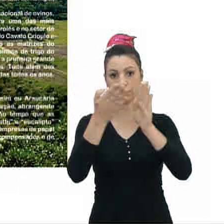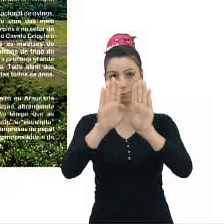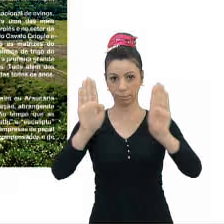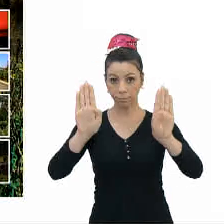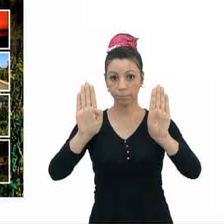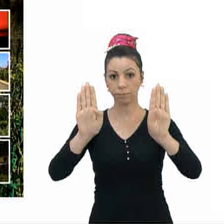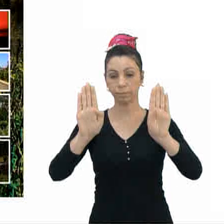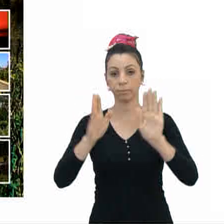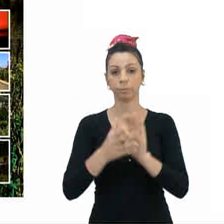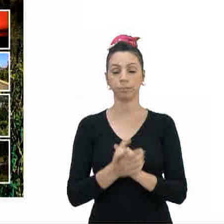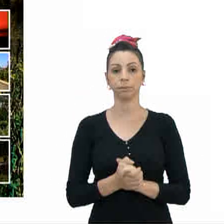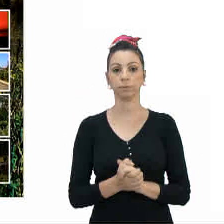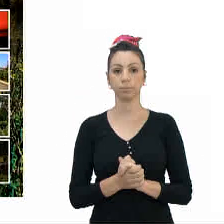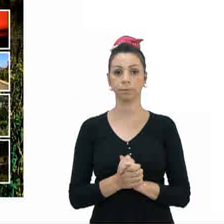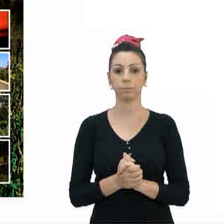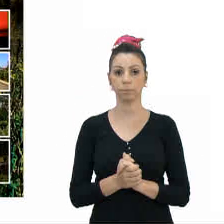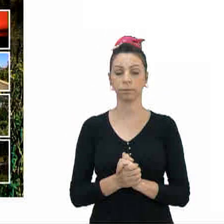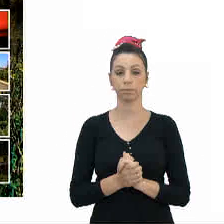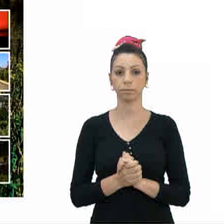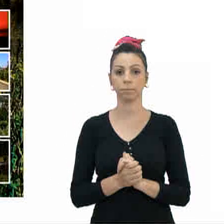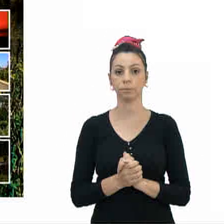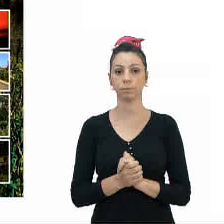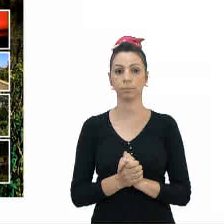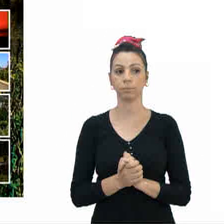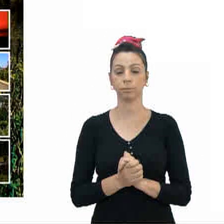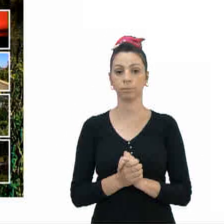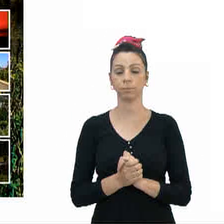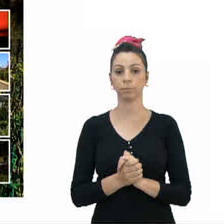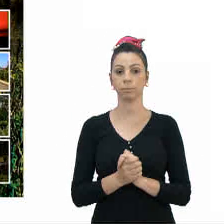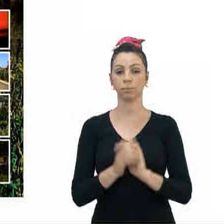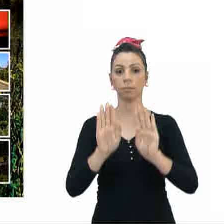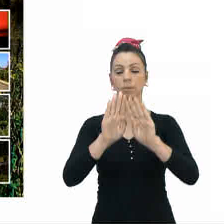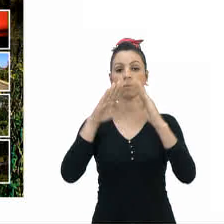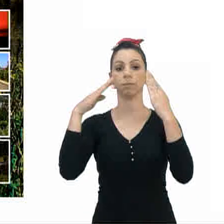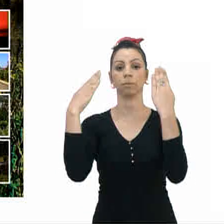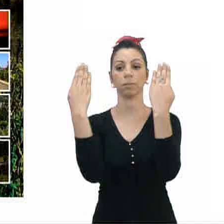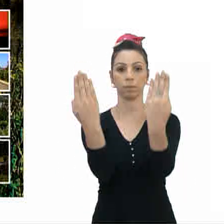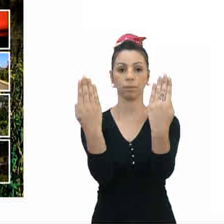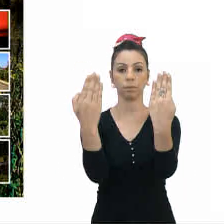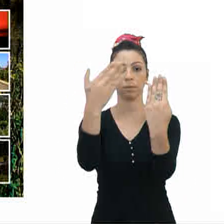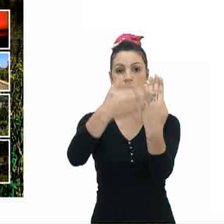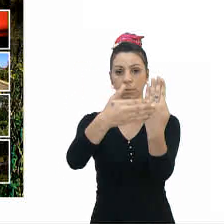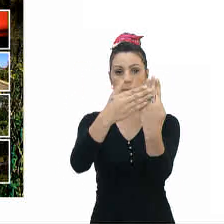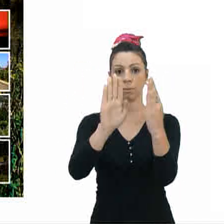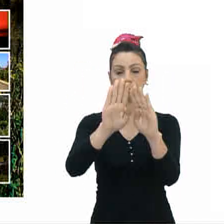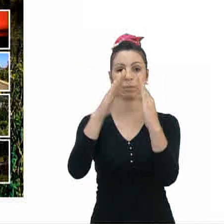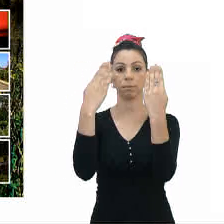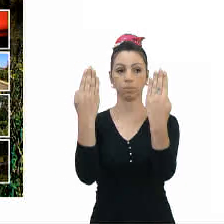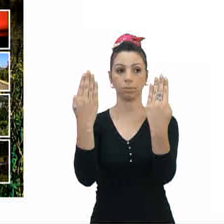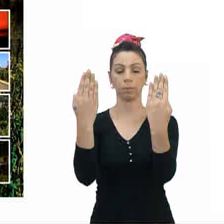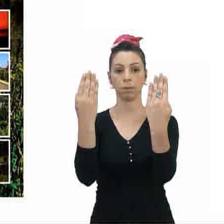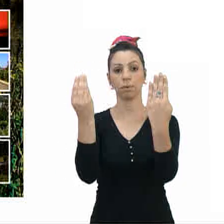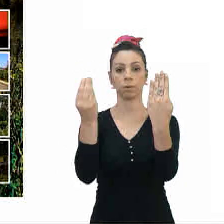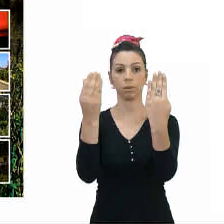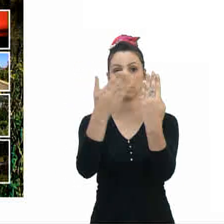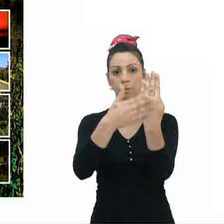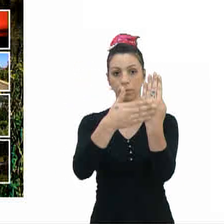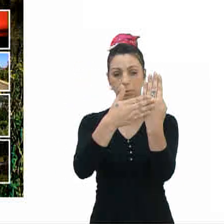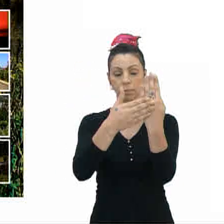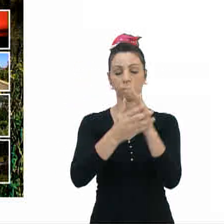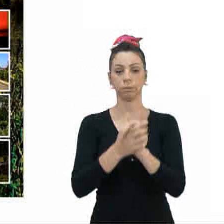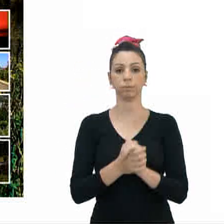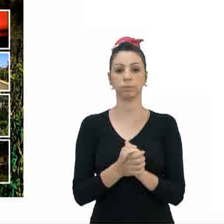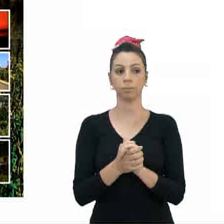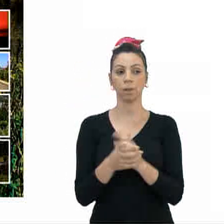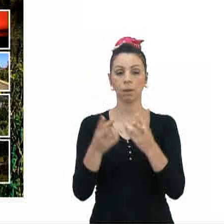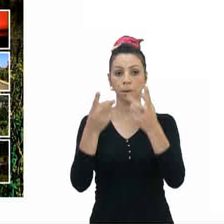aberta. E eu tenho aqui a parte de trás, como esse folheto vai ficar na parte de trás. Percebam que